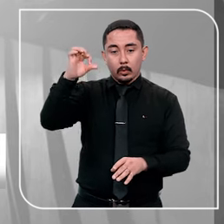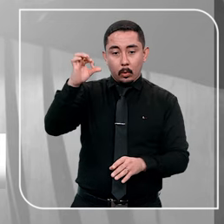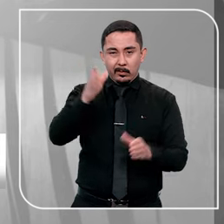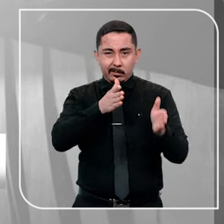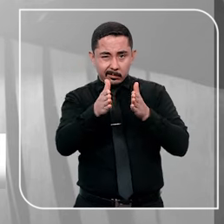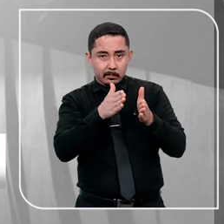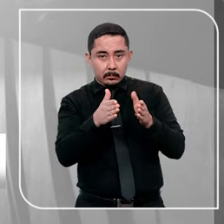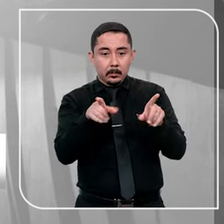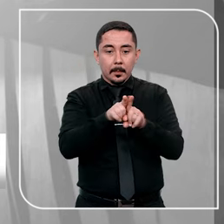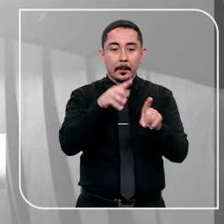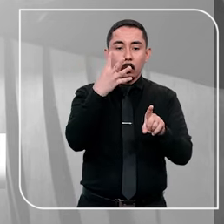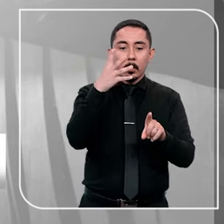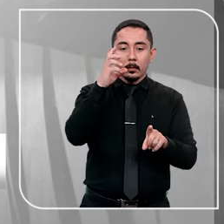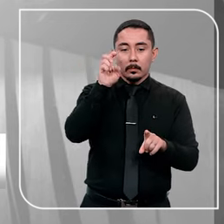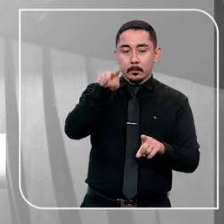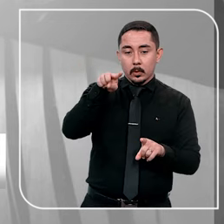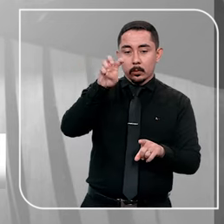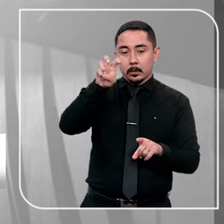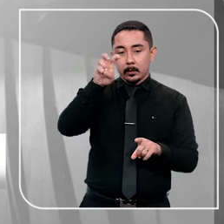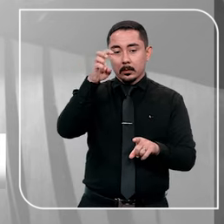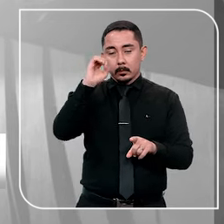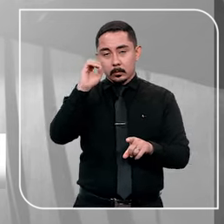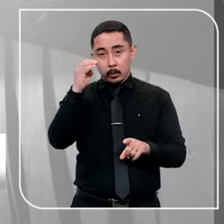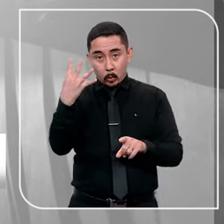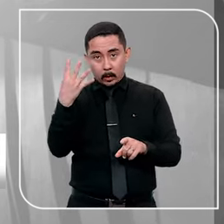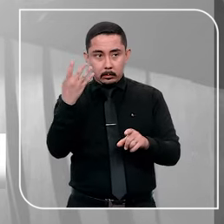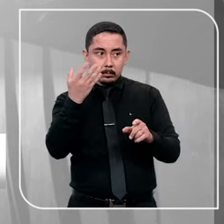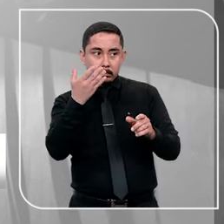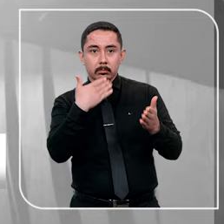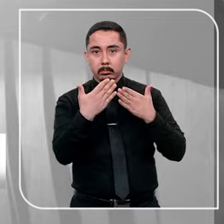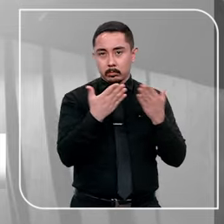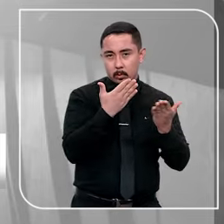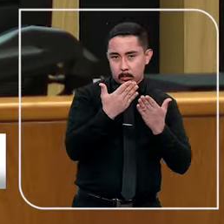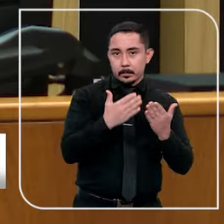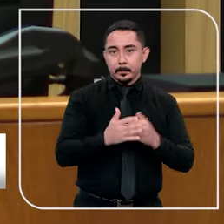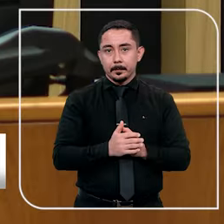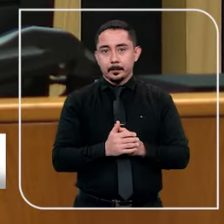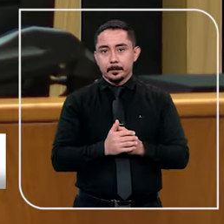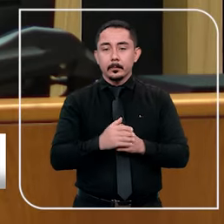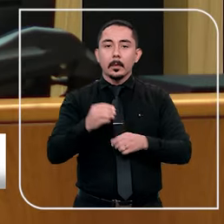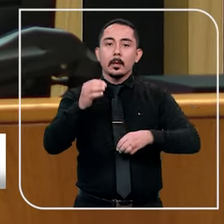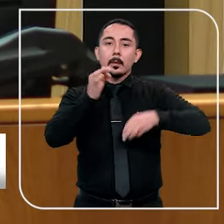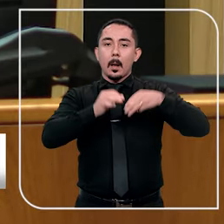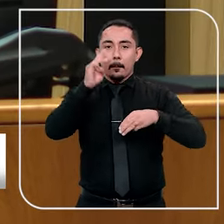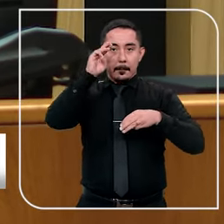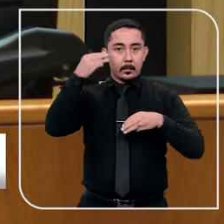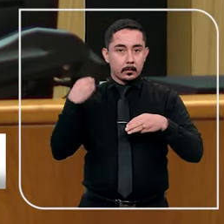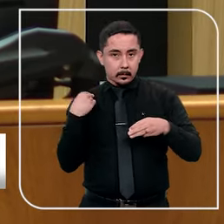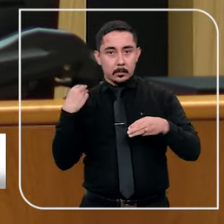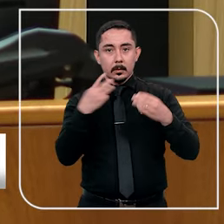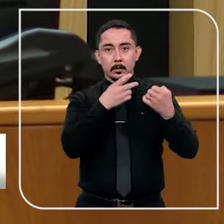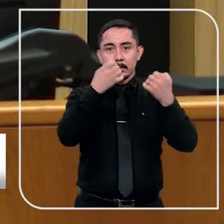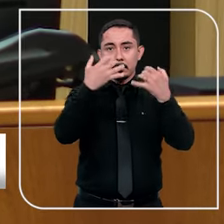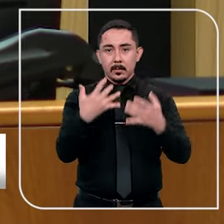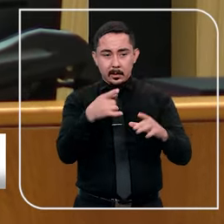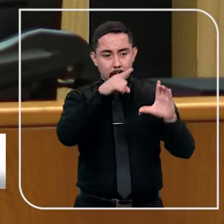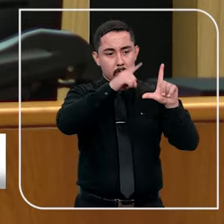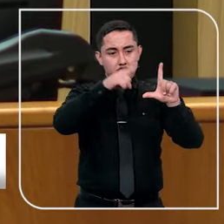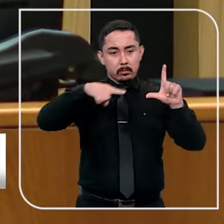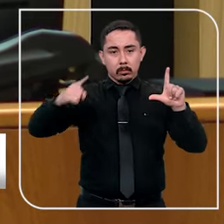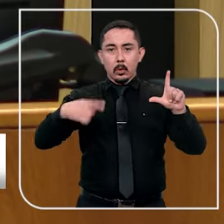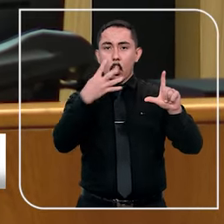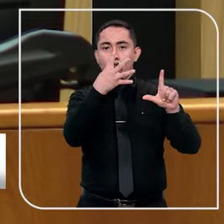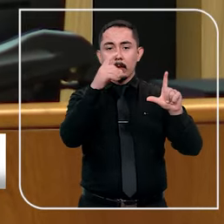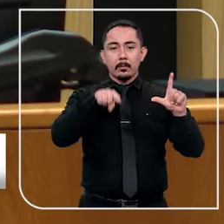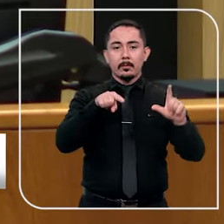5339 liminares e 4504 interlocutor de acordo com a ministra Maria Teresa o baixo índice de concessão de